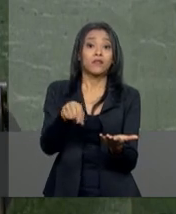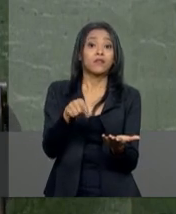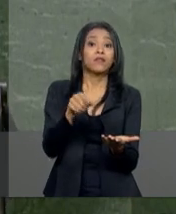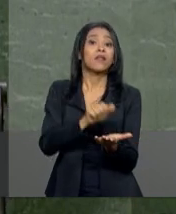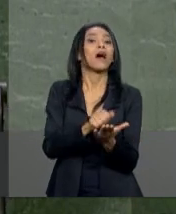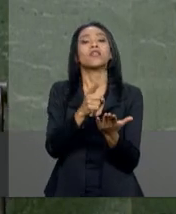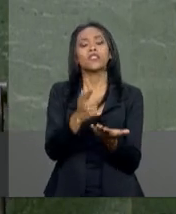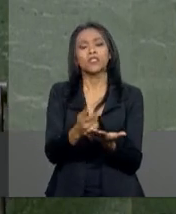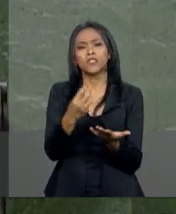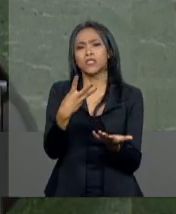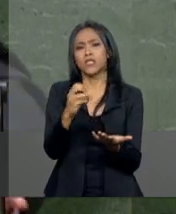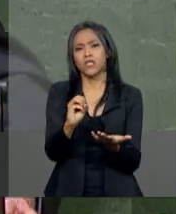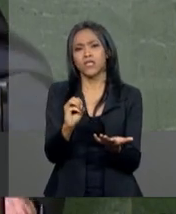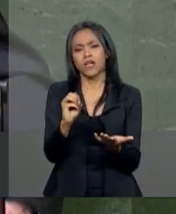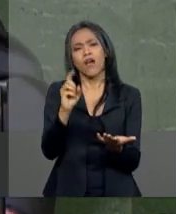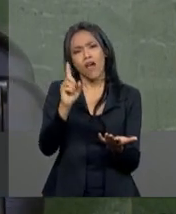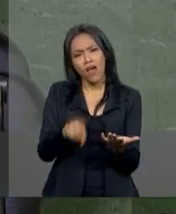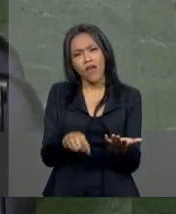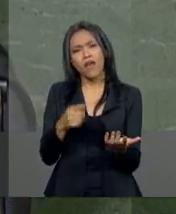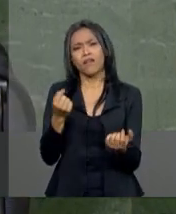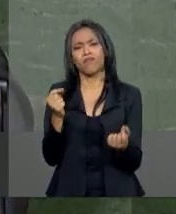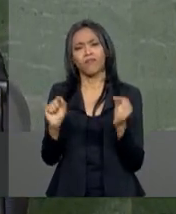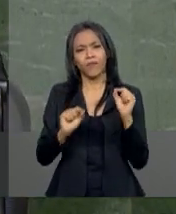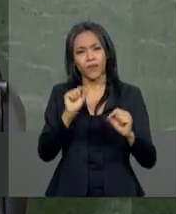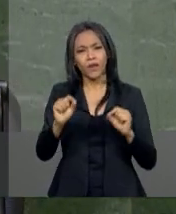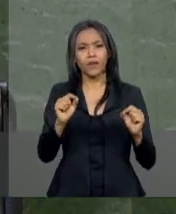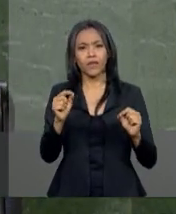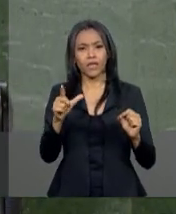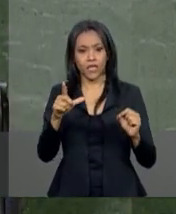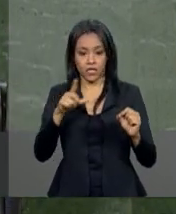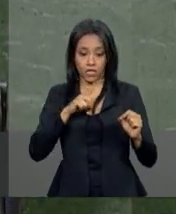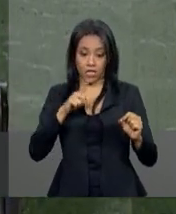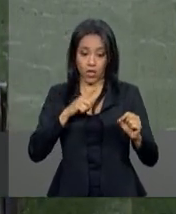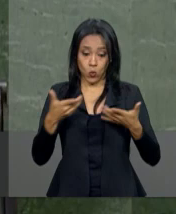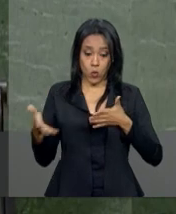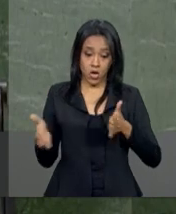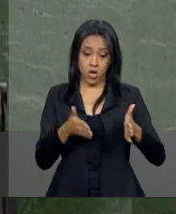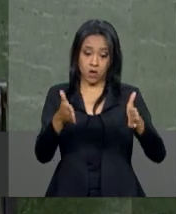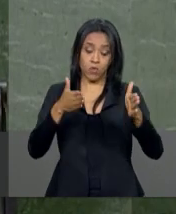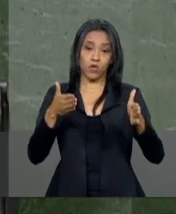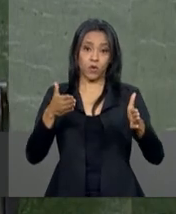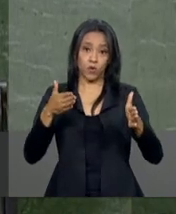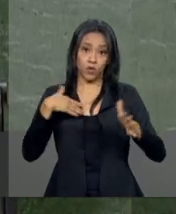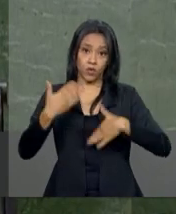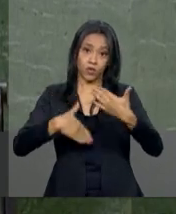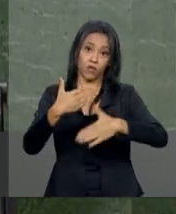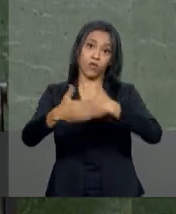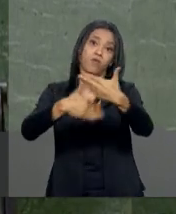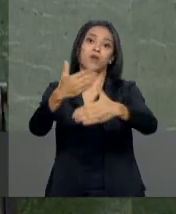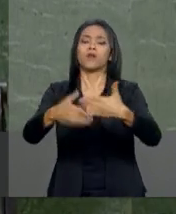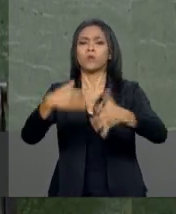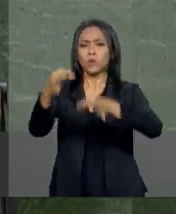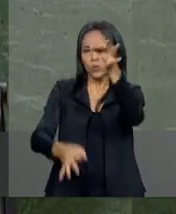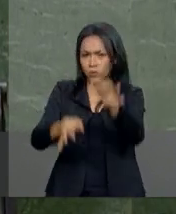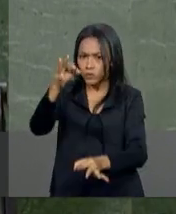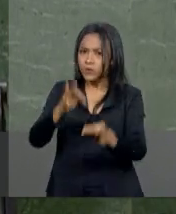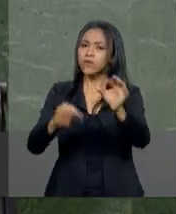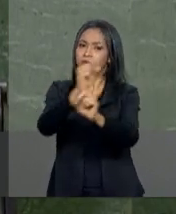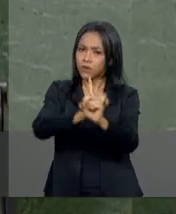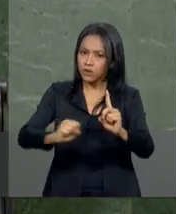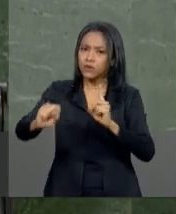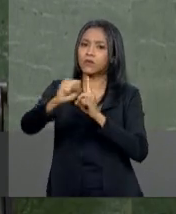são verdadeiros marcos que nos colocam no caminho do crescimento econômico com justiça social